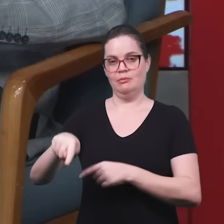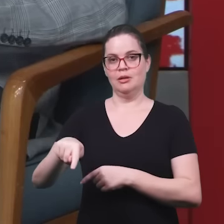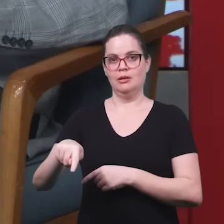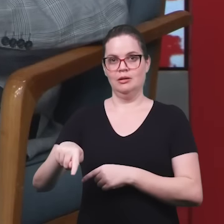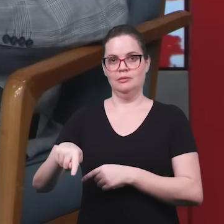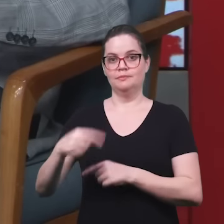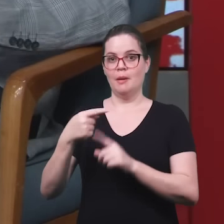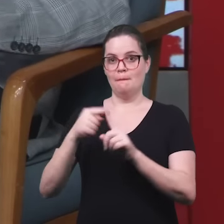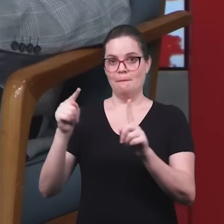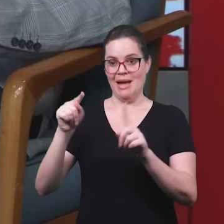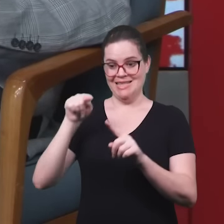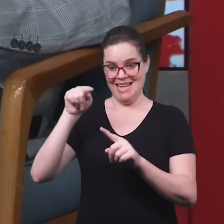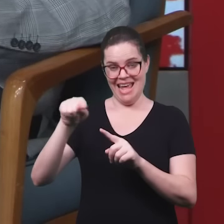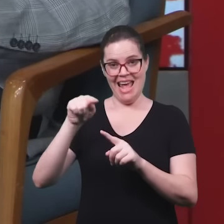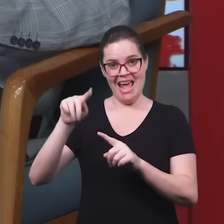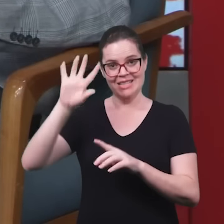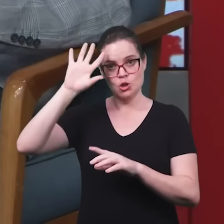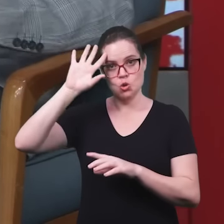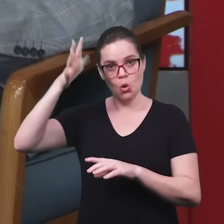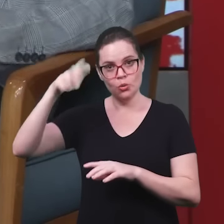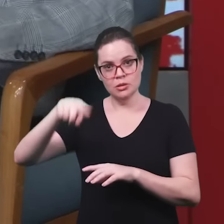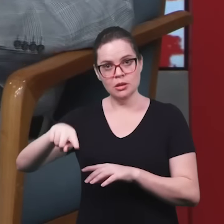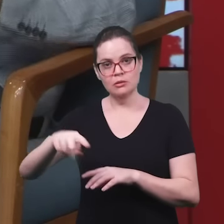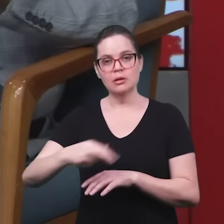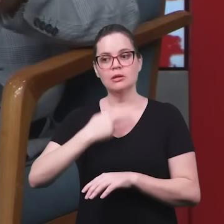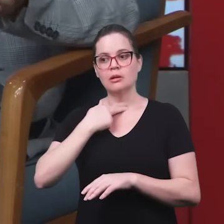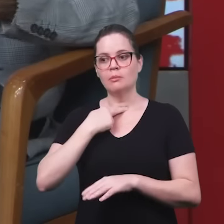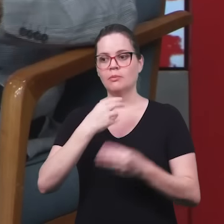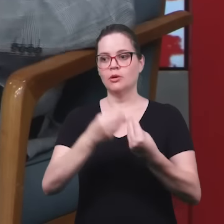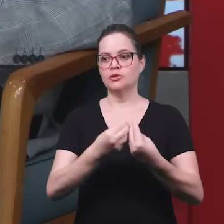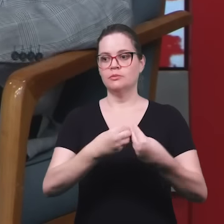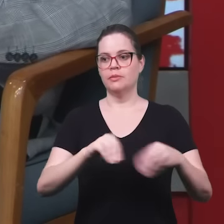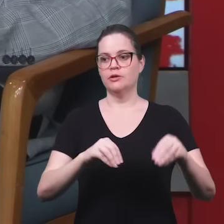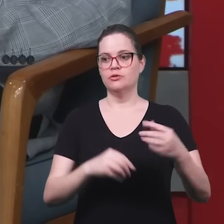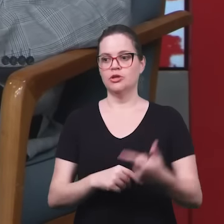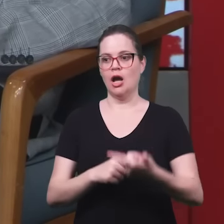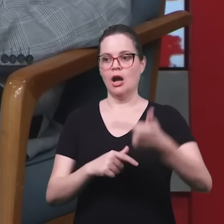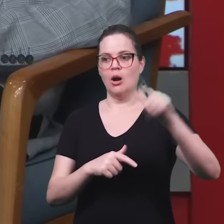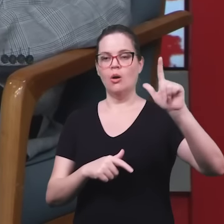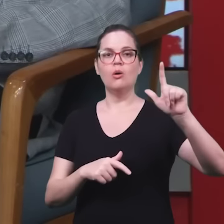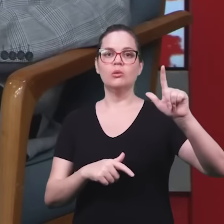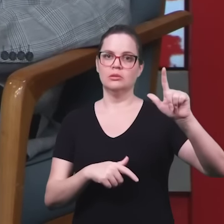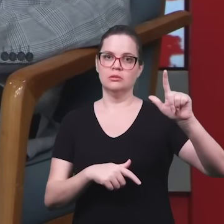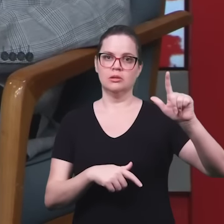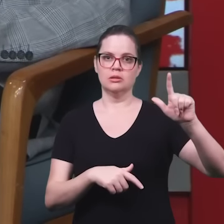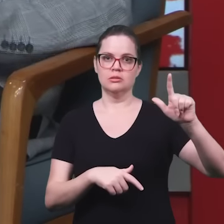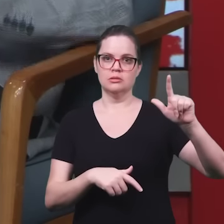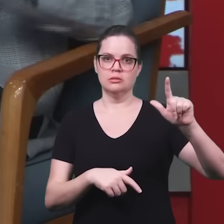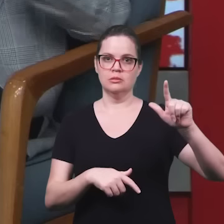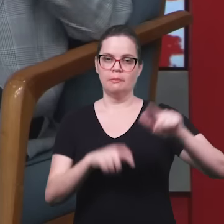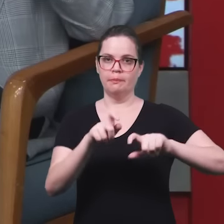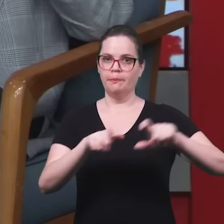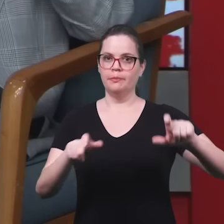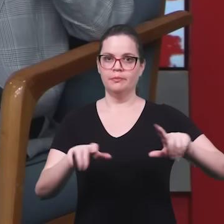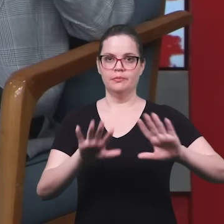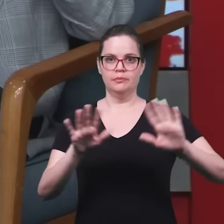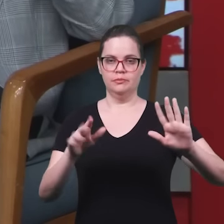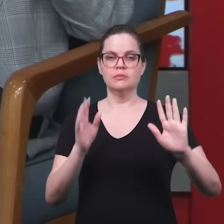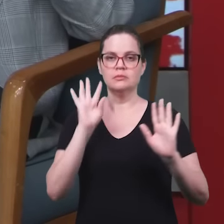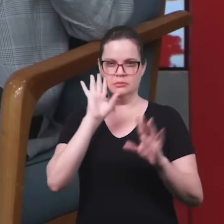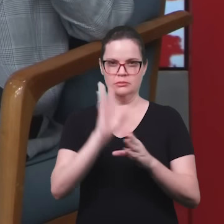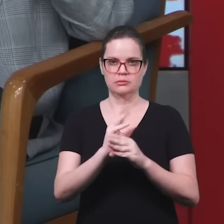que esse tratamento possa prejudicar outras partes do corpo. Como é que isso,